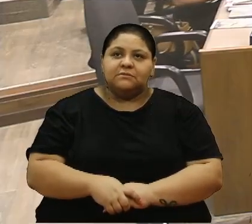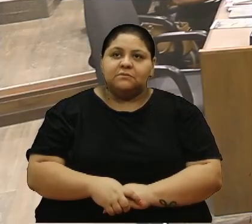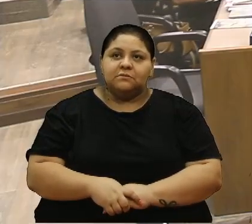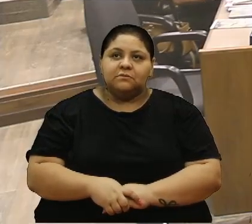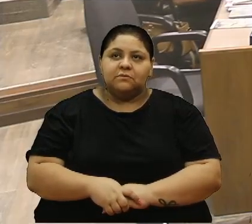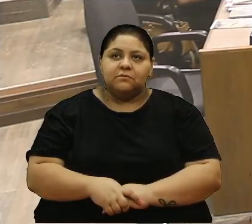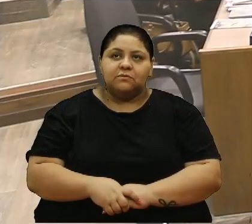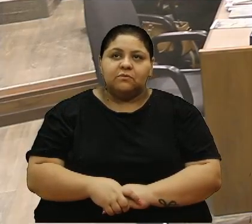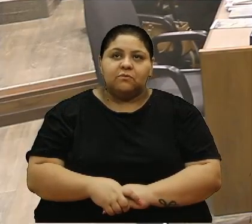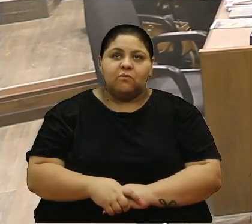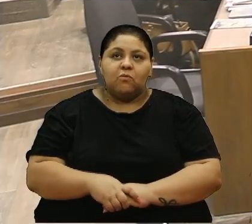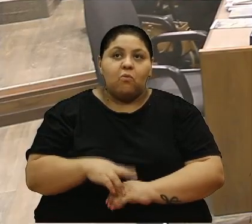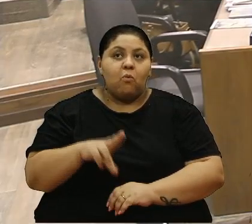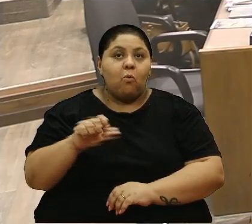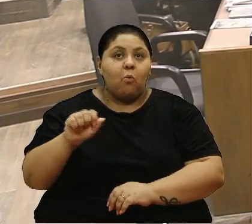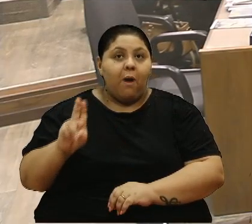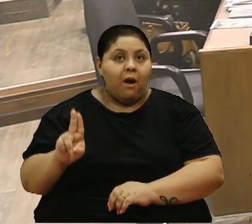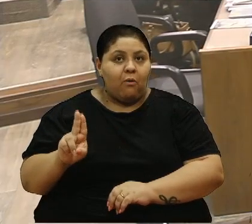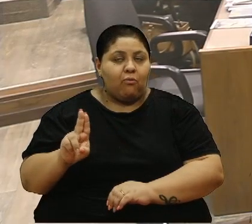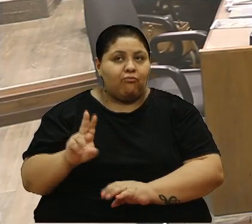Uau!